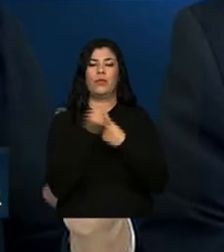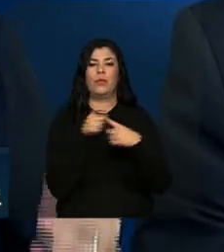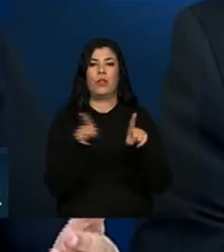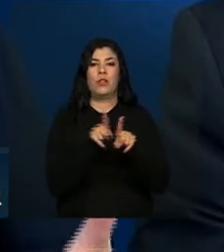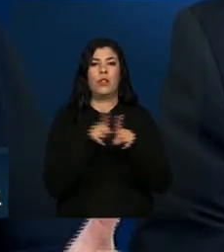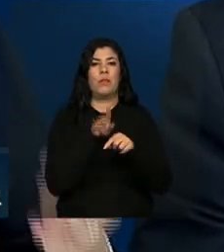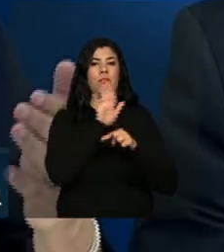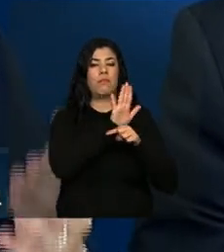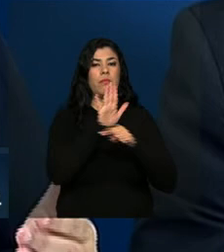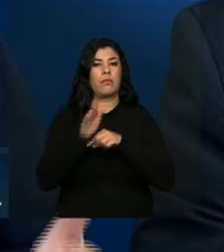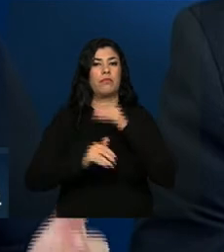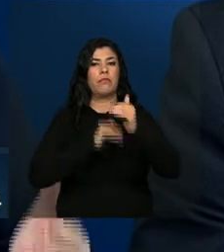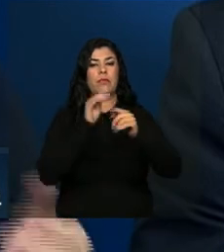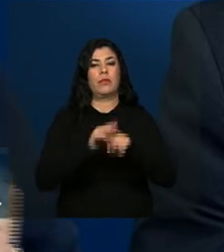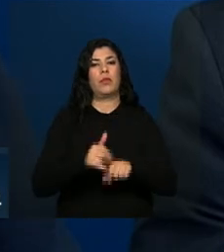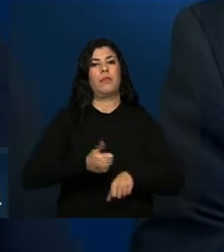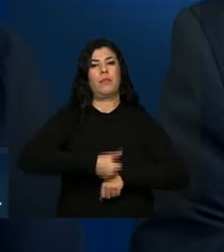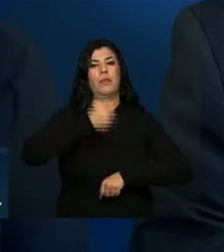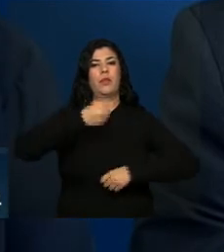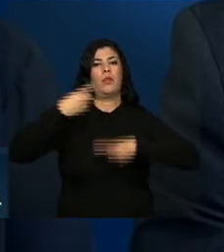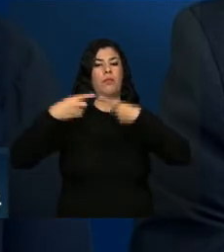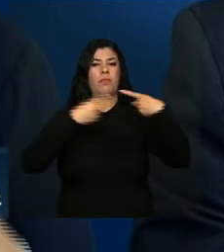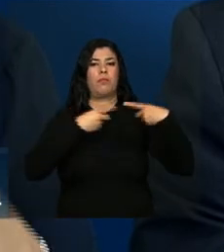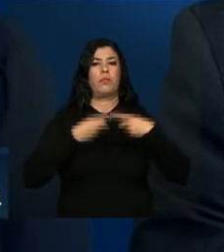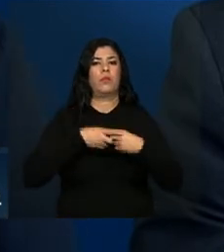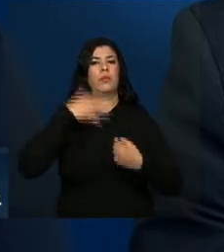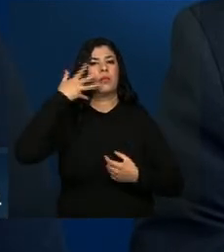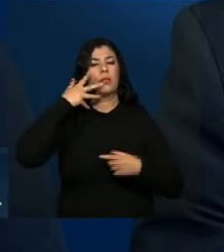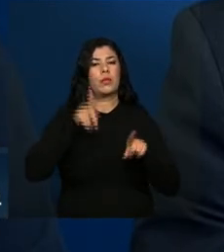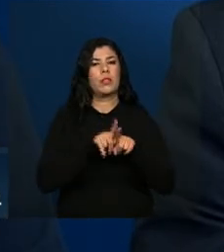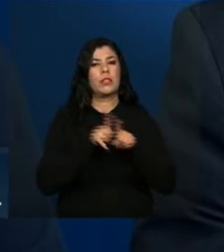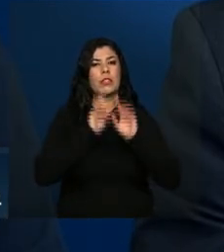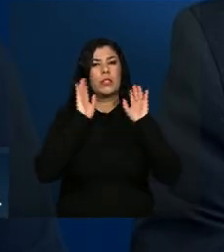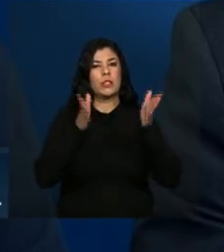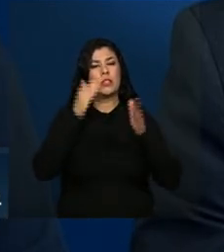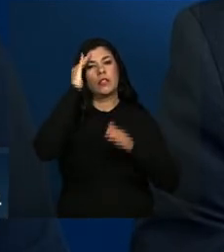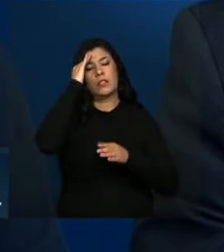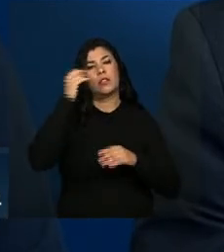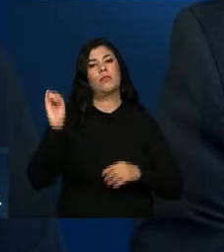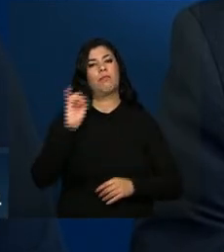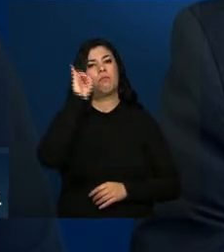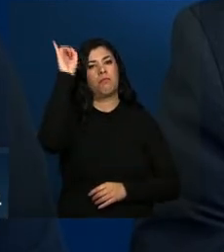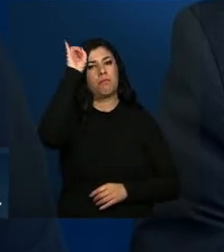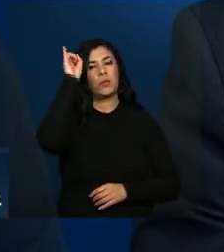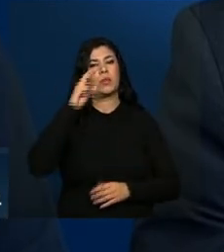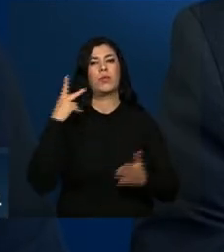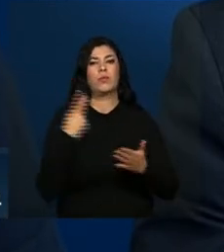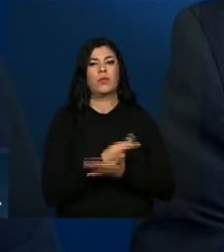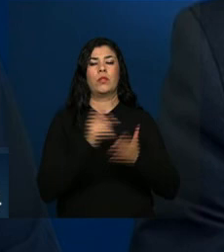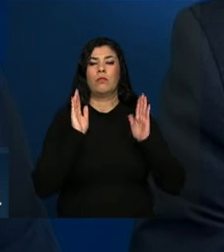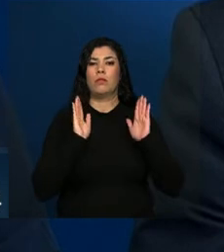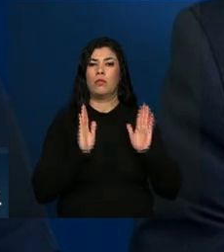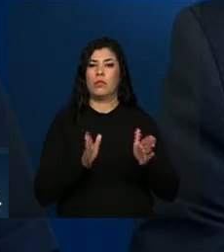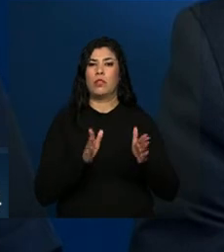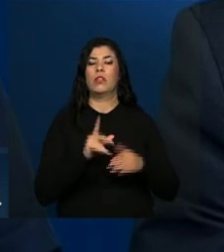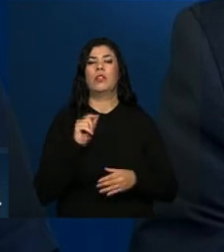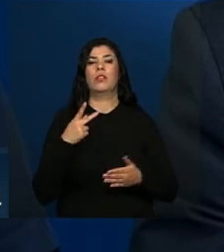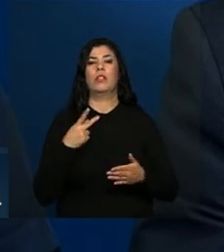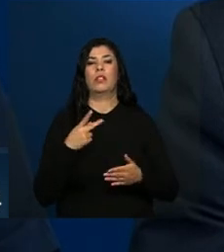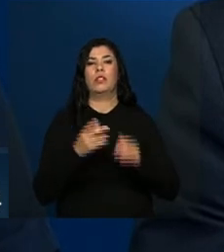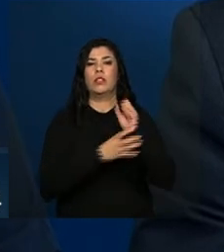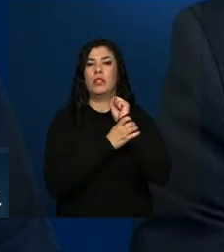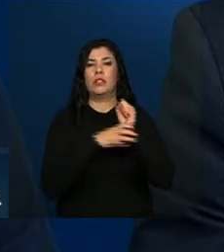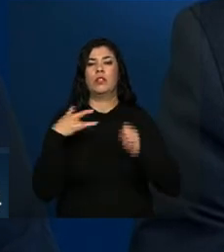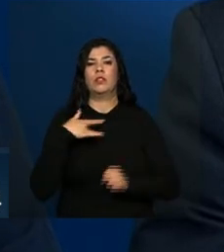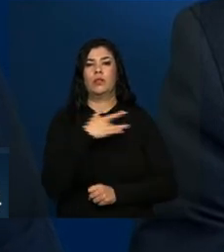a contribuição para a melhoria de políticas públicas nos entendemos que é necessário que aconteça isso no que tange